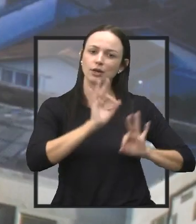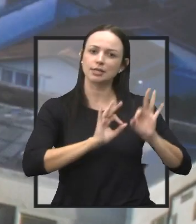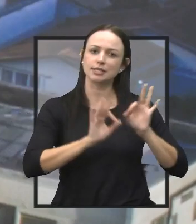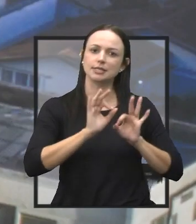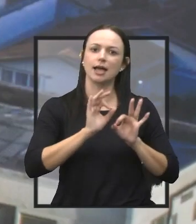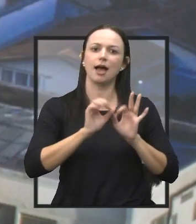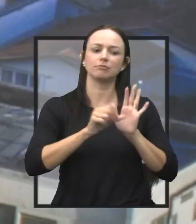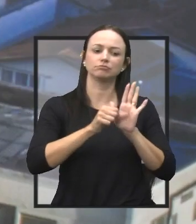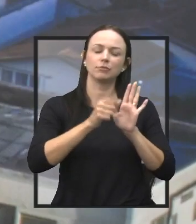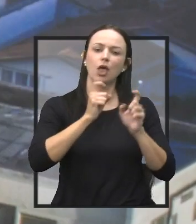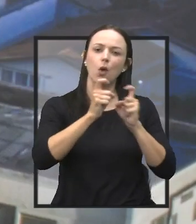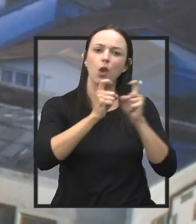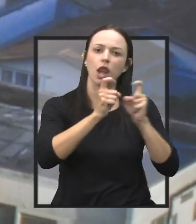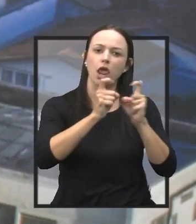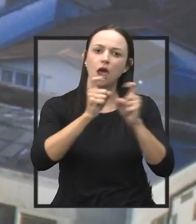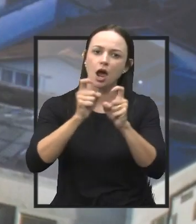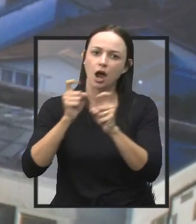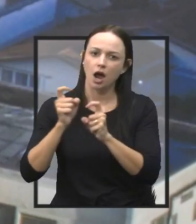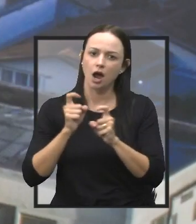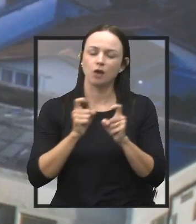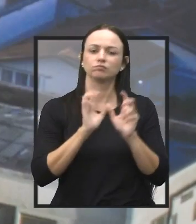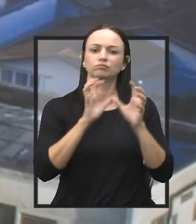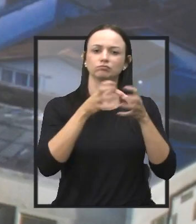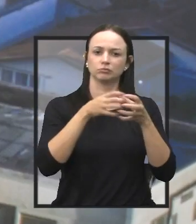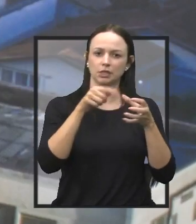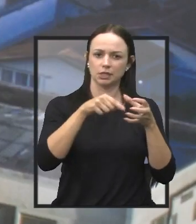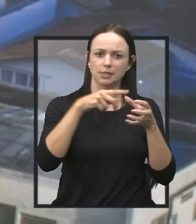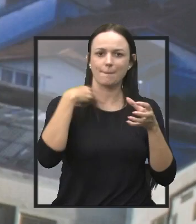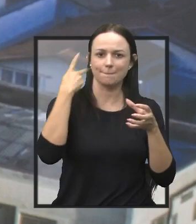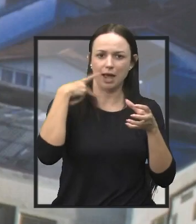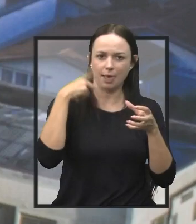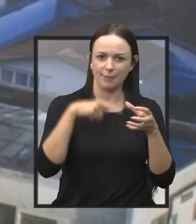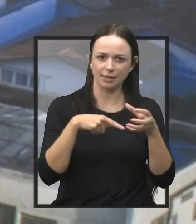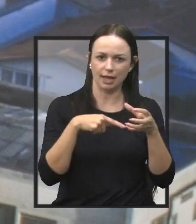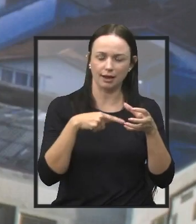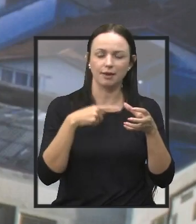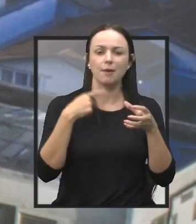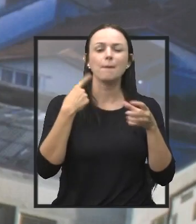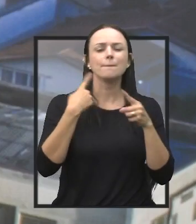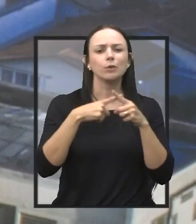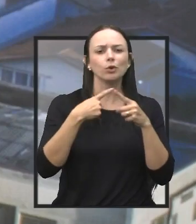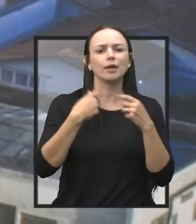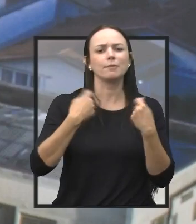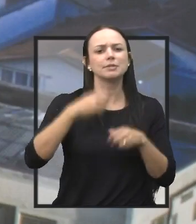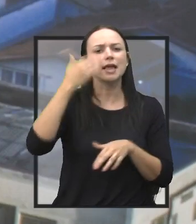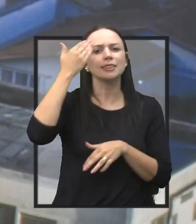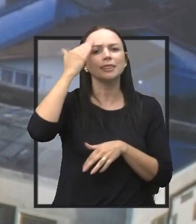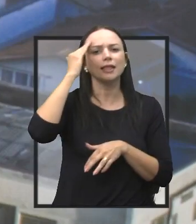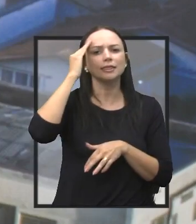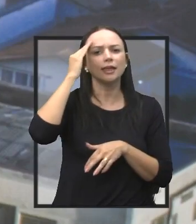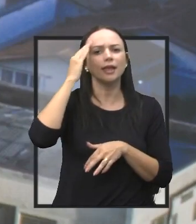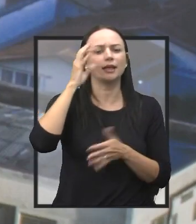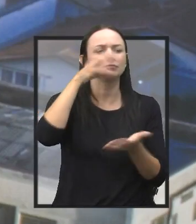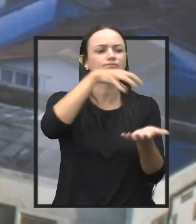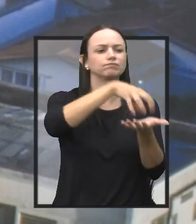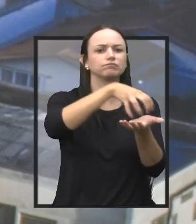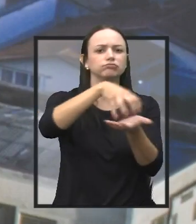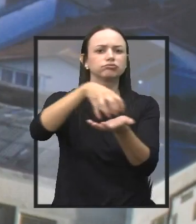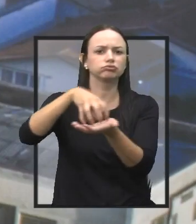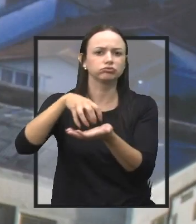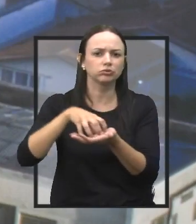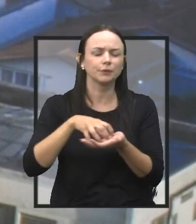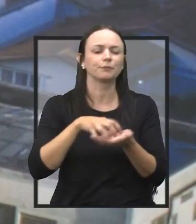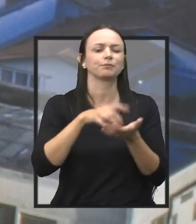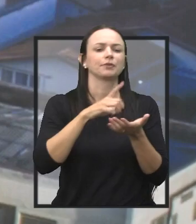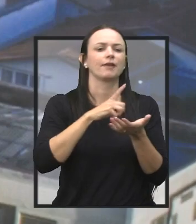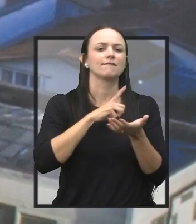primeiras reuniões dessa frente parlamentar. É preciso entender as demandas desse grupo, né, das entidades